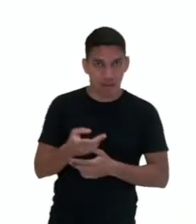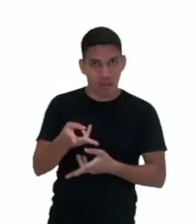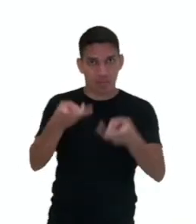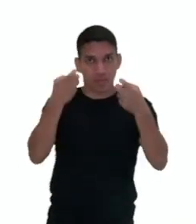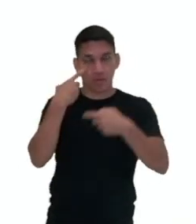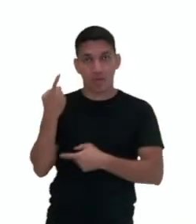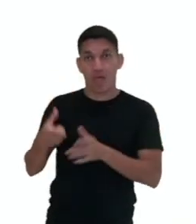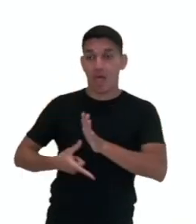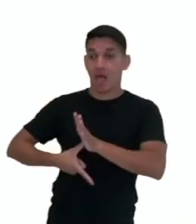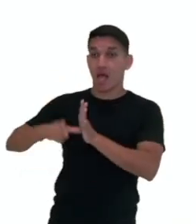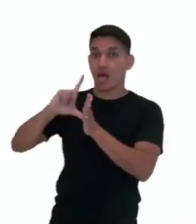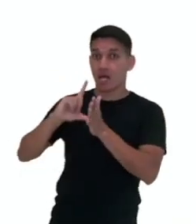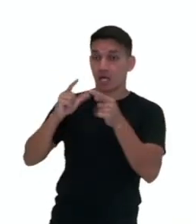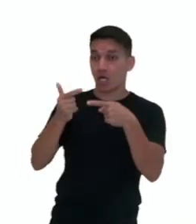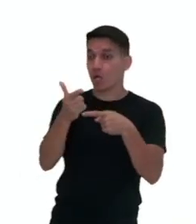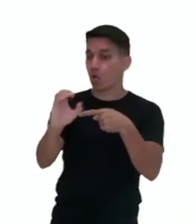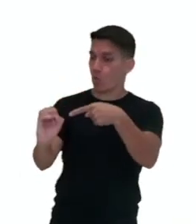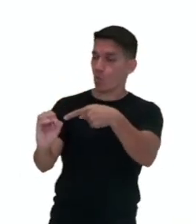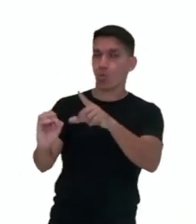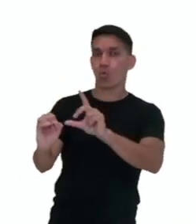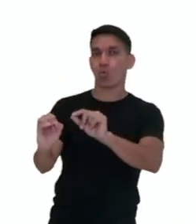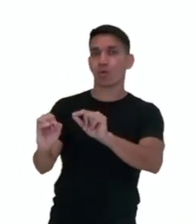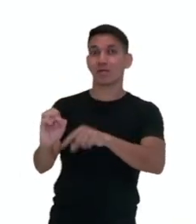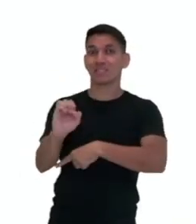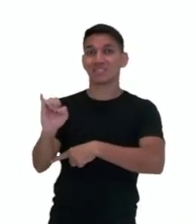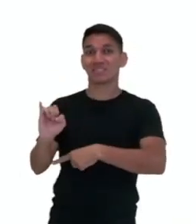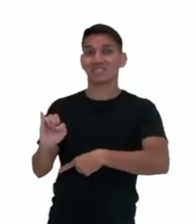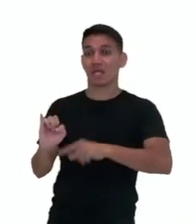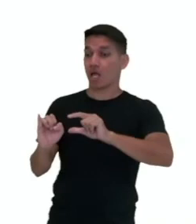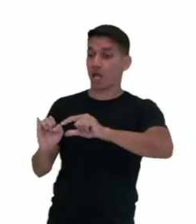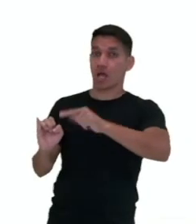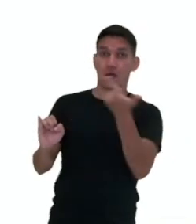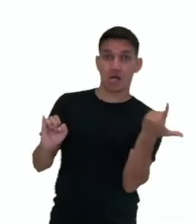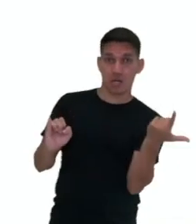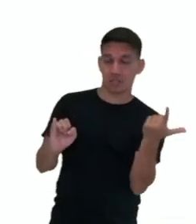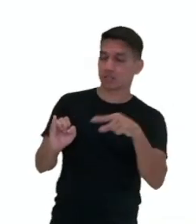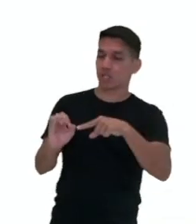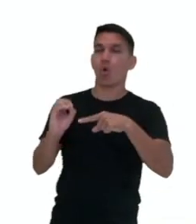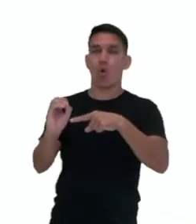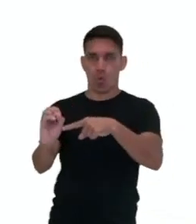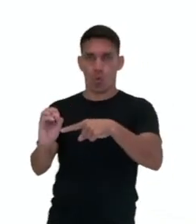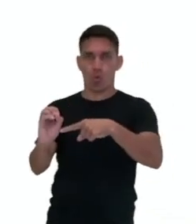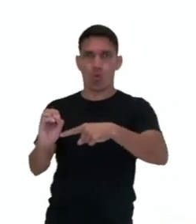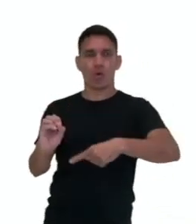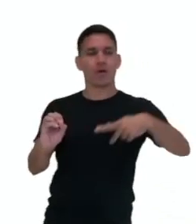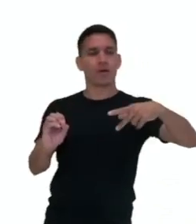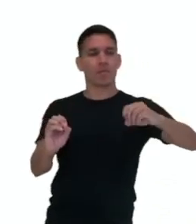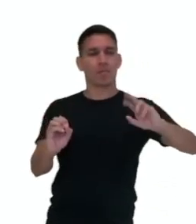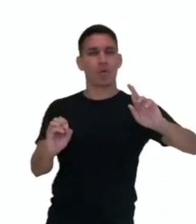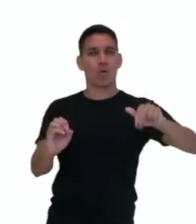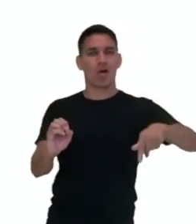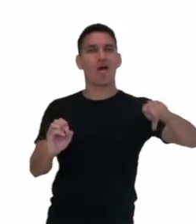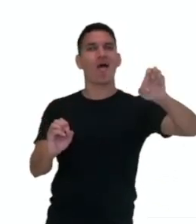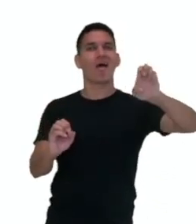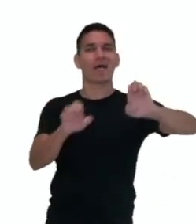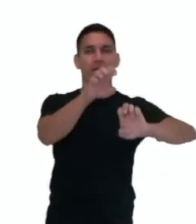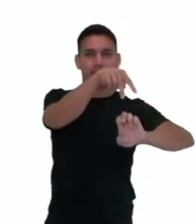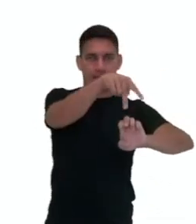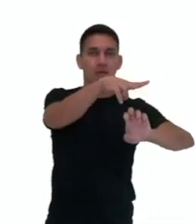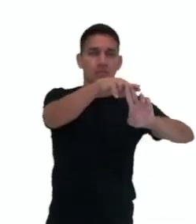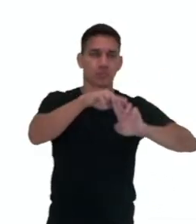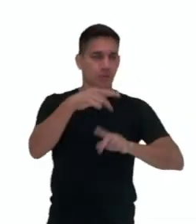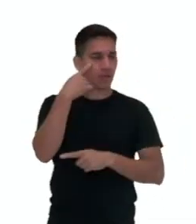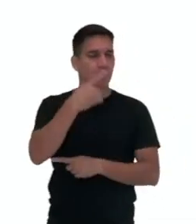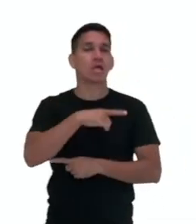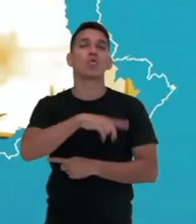é antecedido pelo o. Então, quando antes do porquê vier esse o, aí a gente tem o acento circunflexo, né,